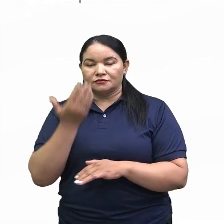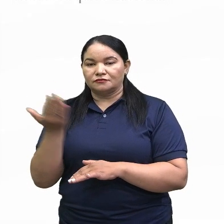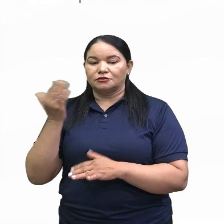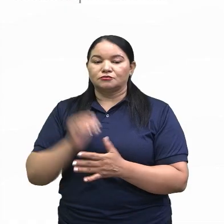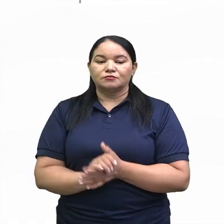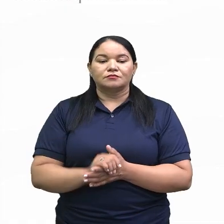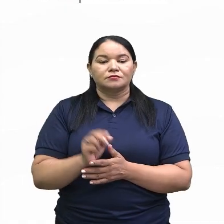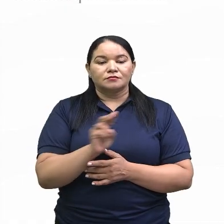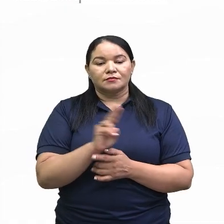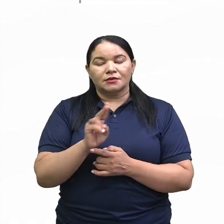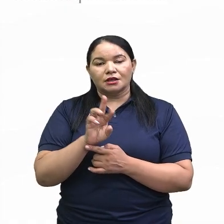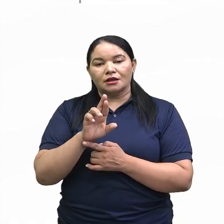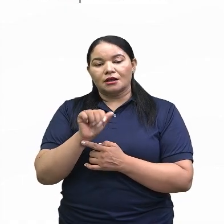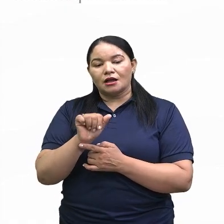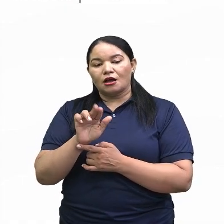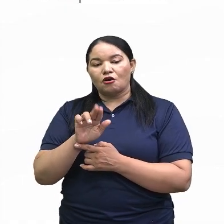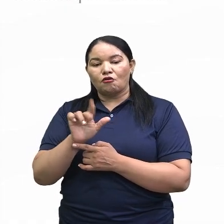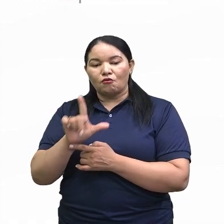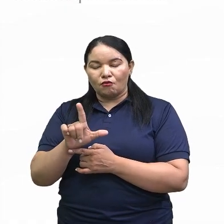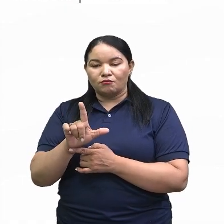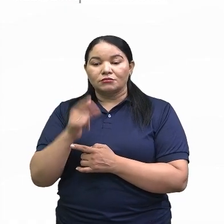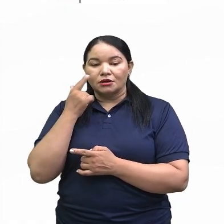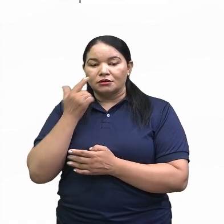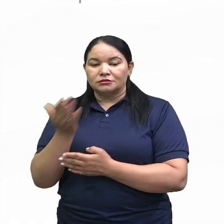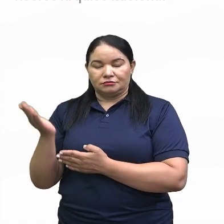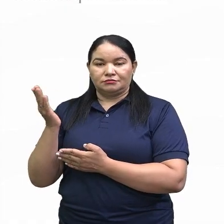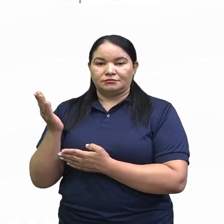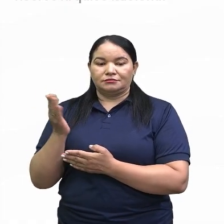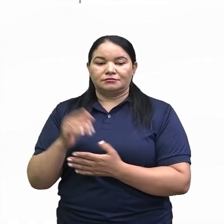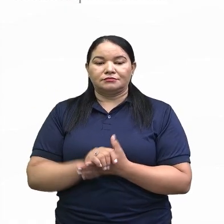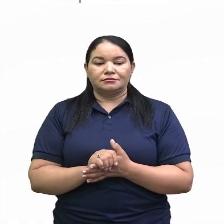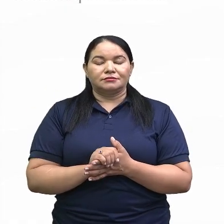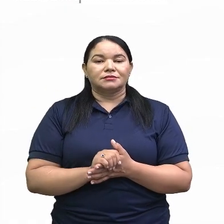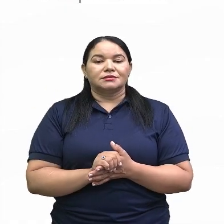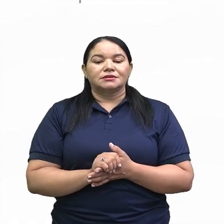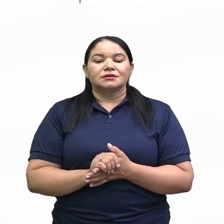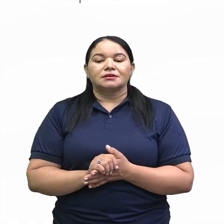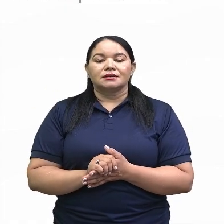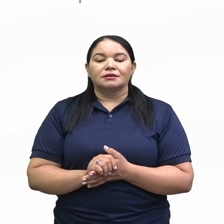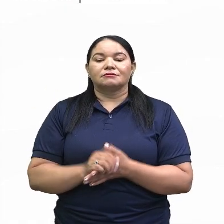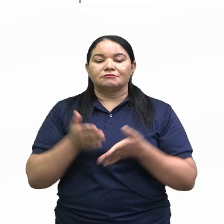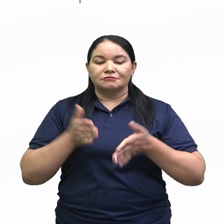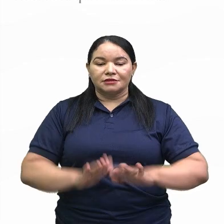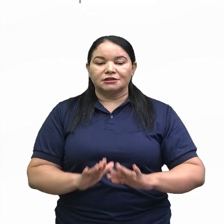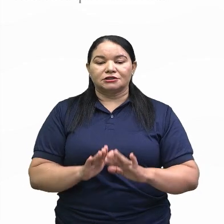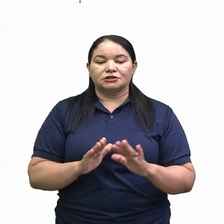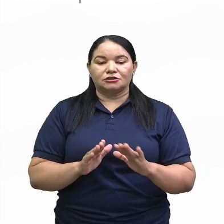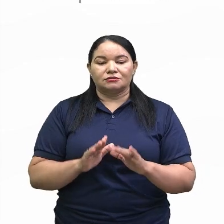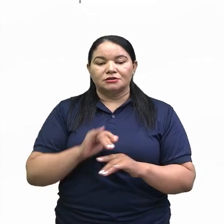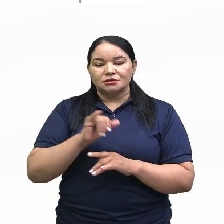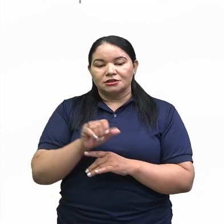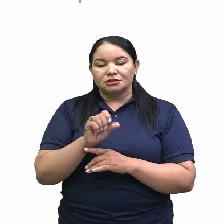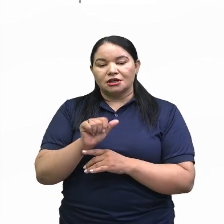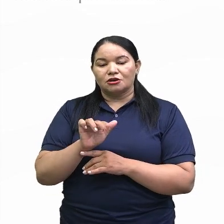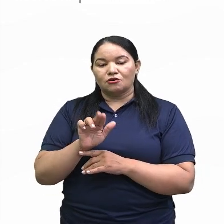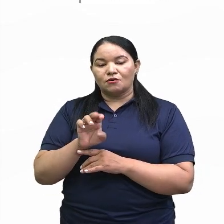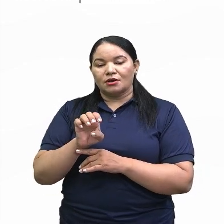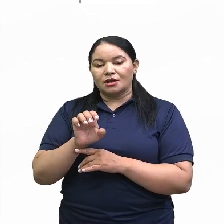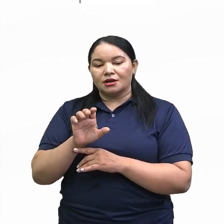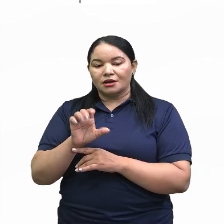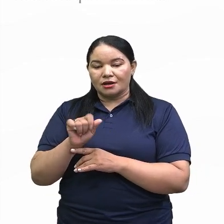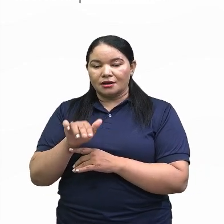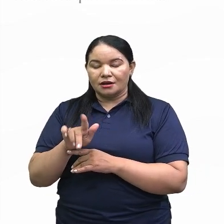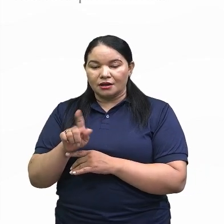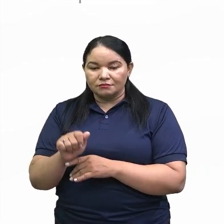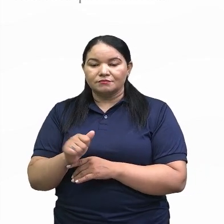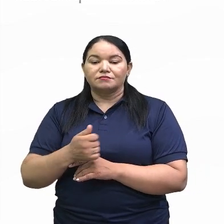que é o Raul Pompeia, gente. Ou Raul Dávila Pompeia. Nasceu em Jacuecanga, Angra dos Reis,